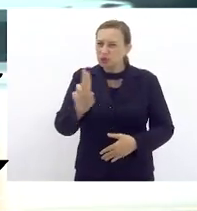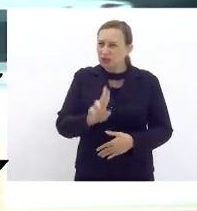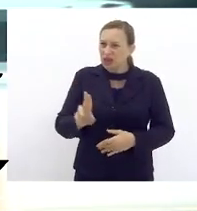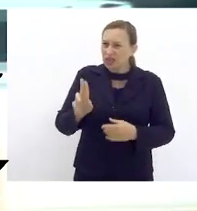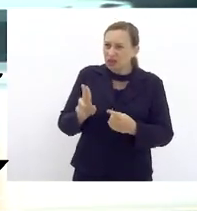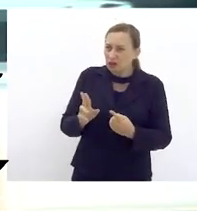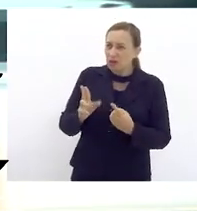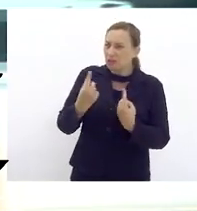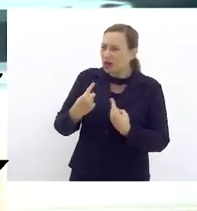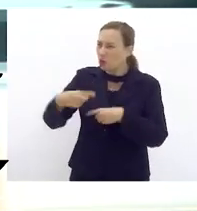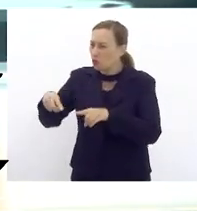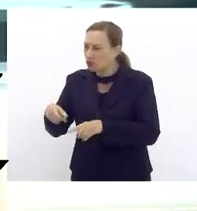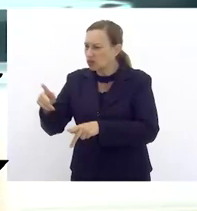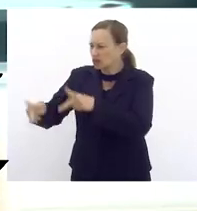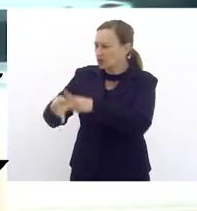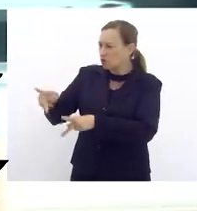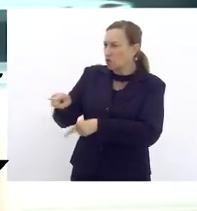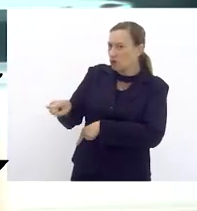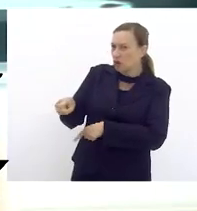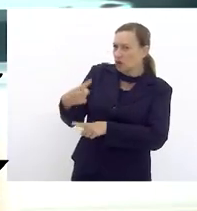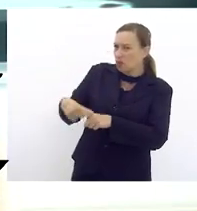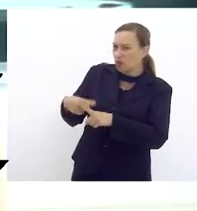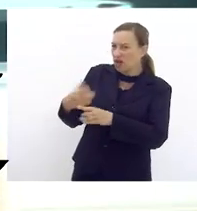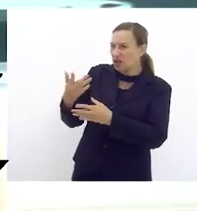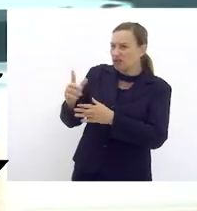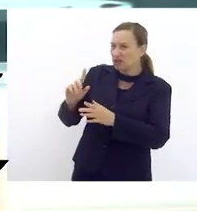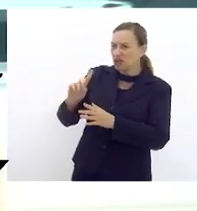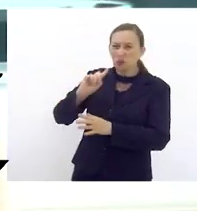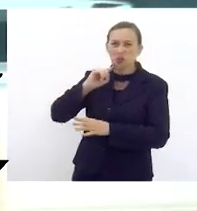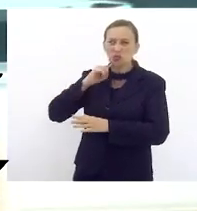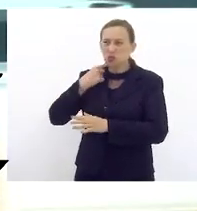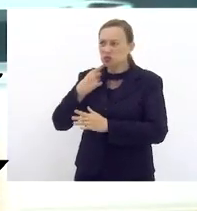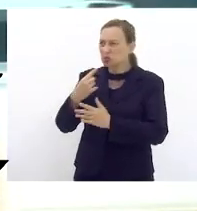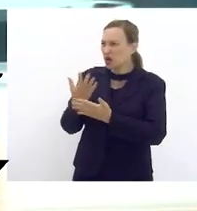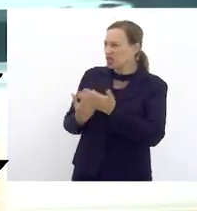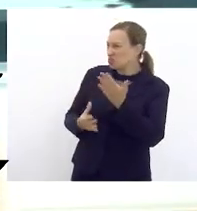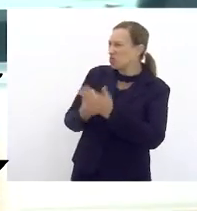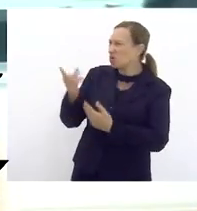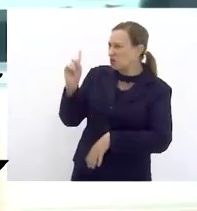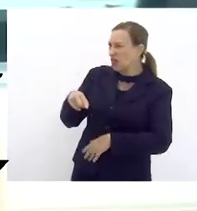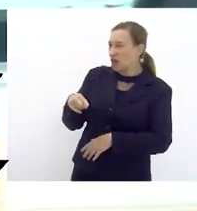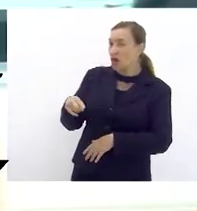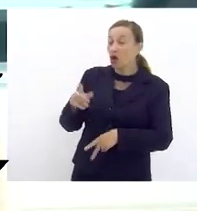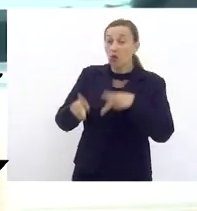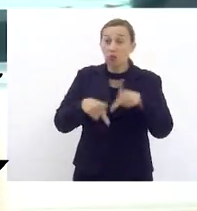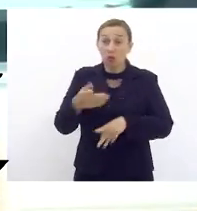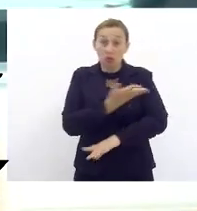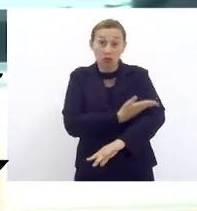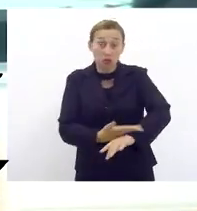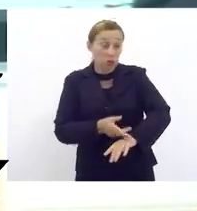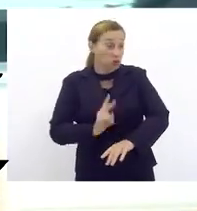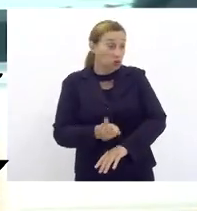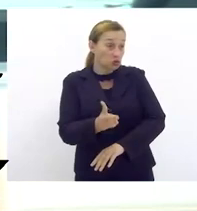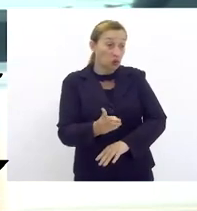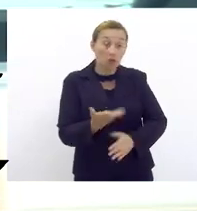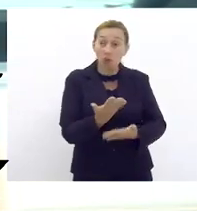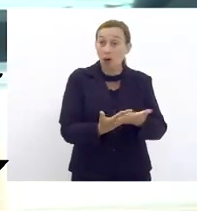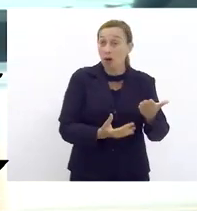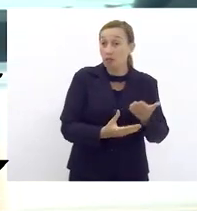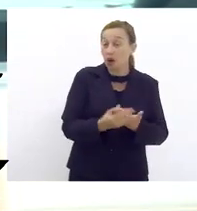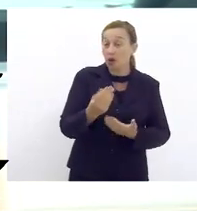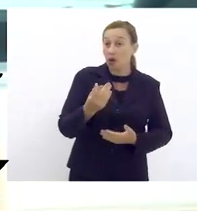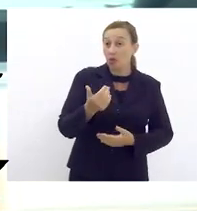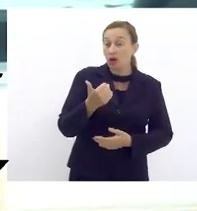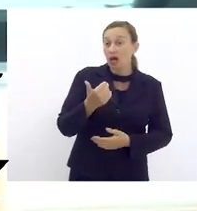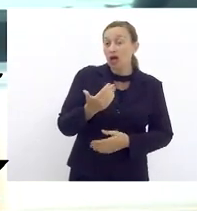atacar esse povo porque porque aí eles não sujam as mãos né gente aí o povo Branco continua com a mão limpa e dizendo são